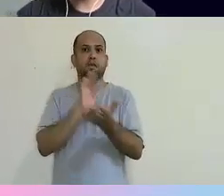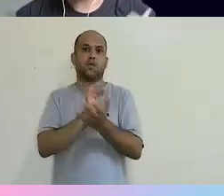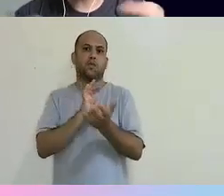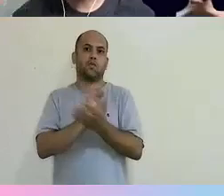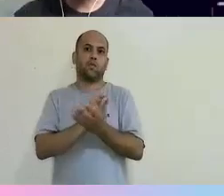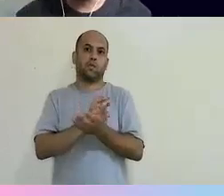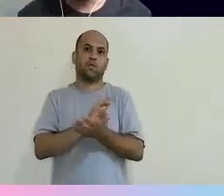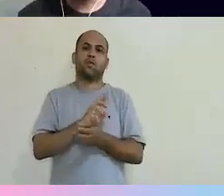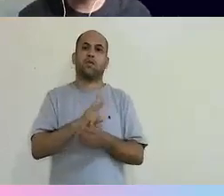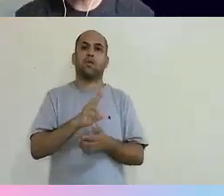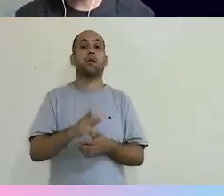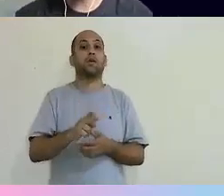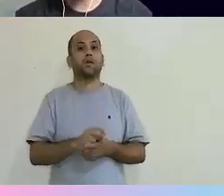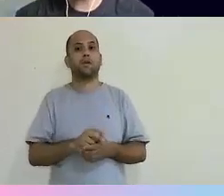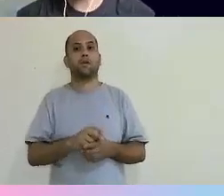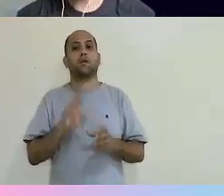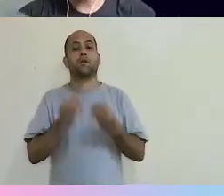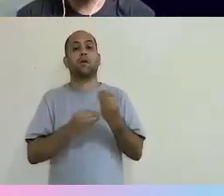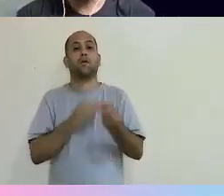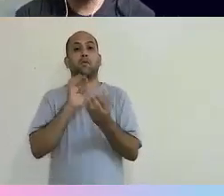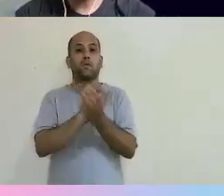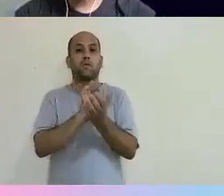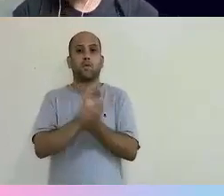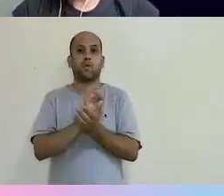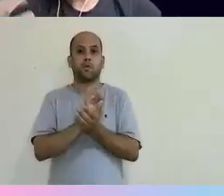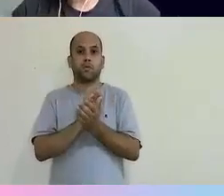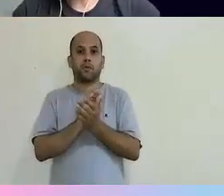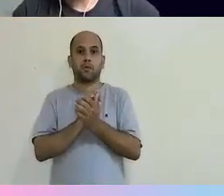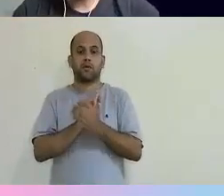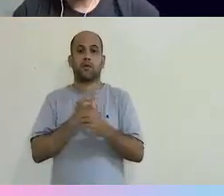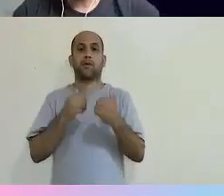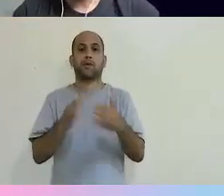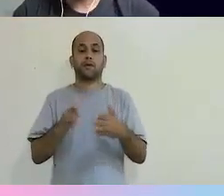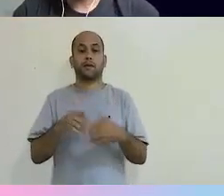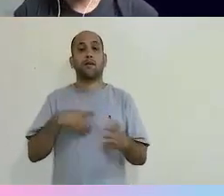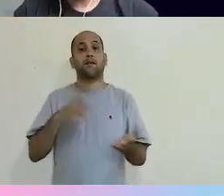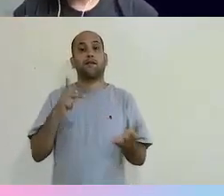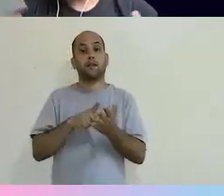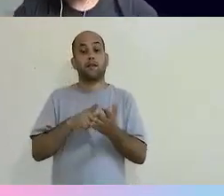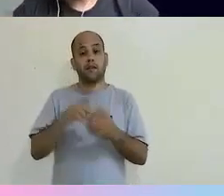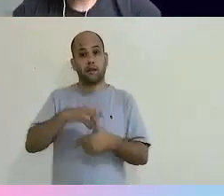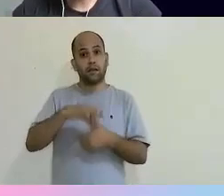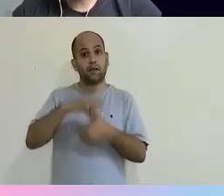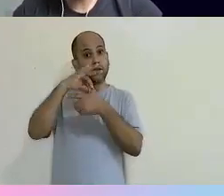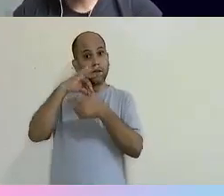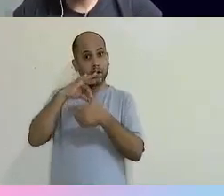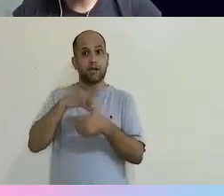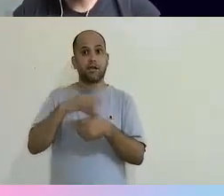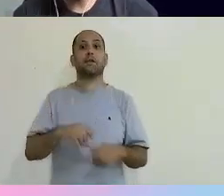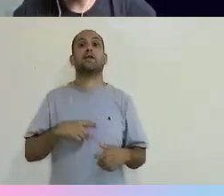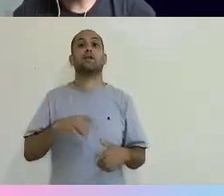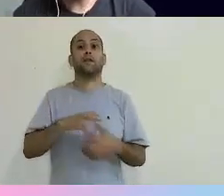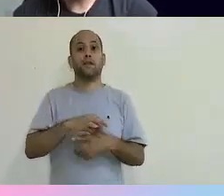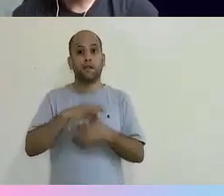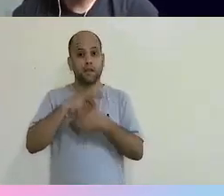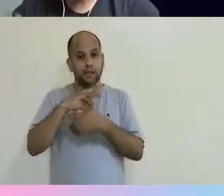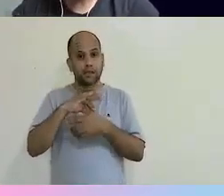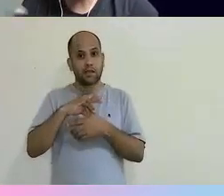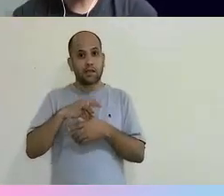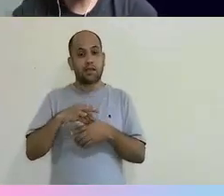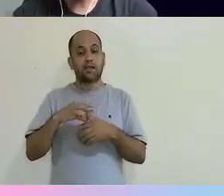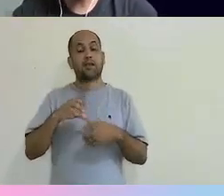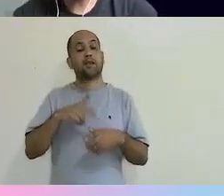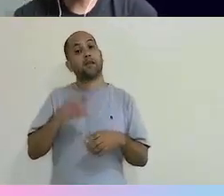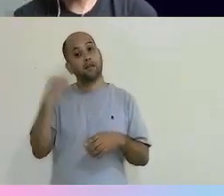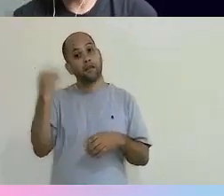ela falando, mas como que a equipe toda está junto com ela. Esse é o verdadeiro líder, né? E é esses líderes que a gente vai, que nós